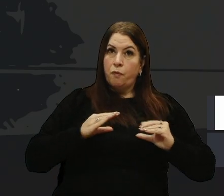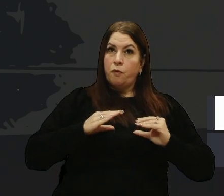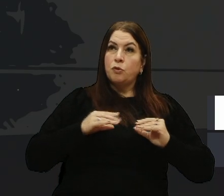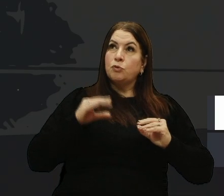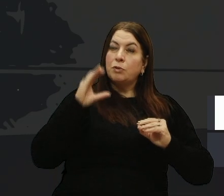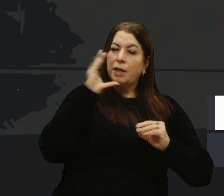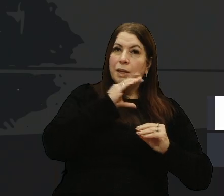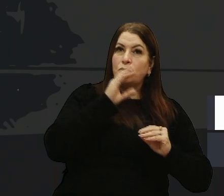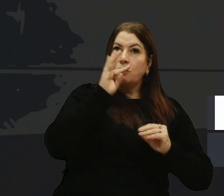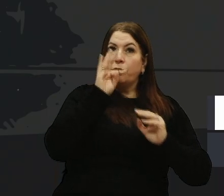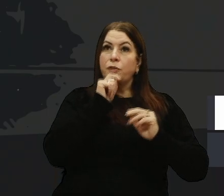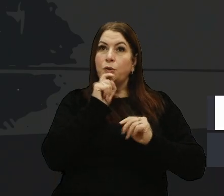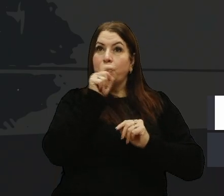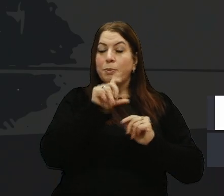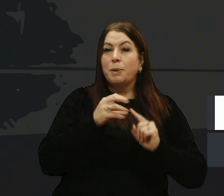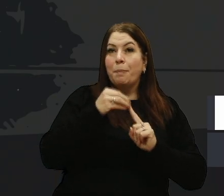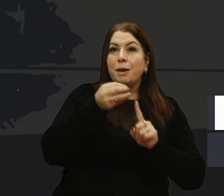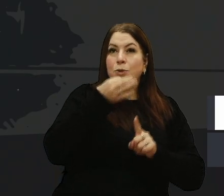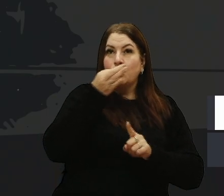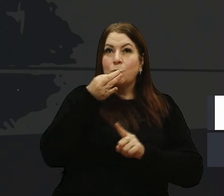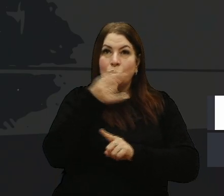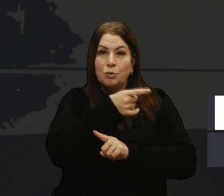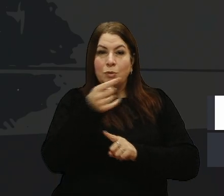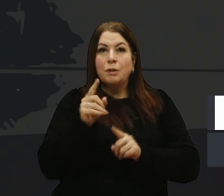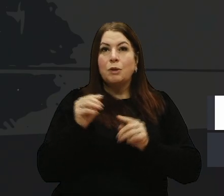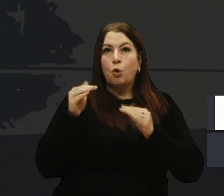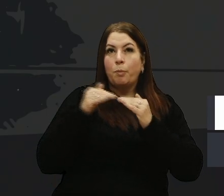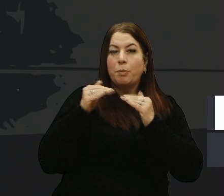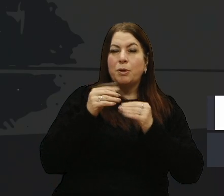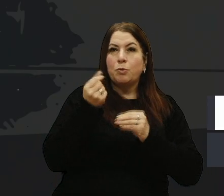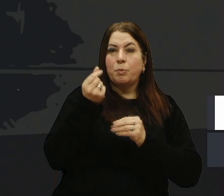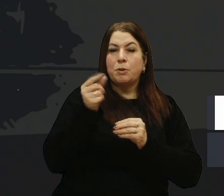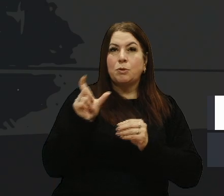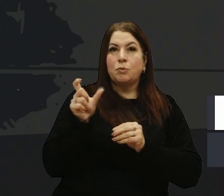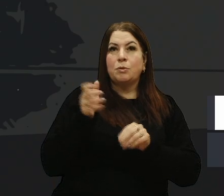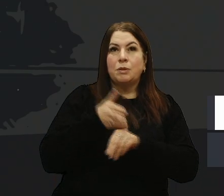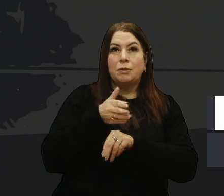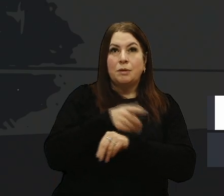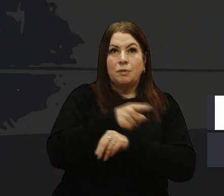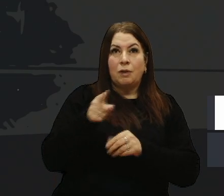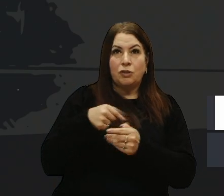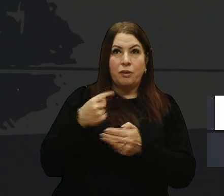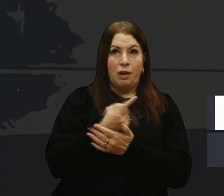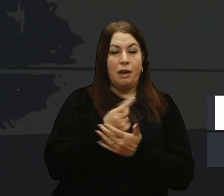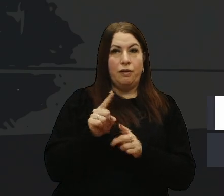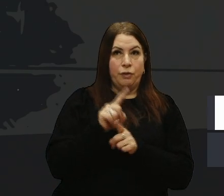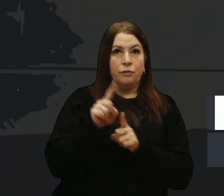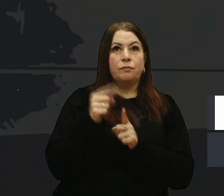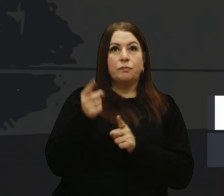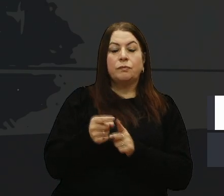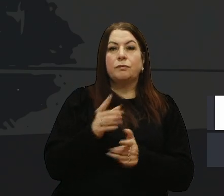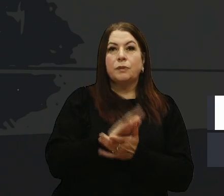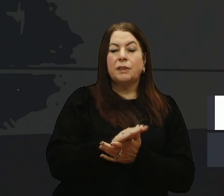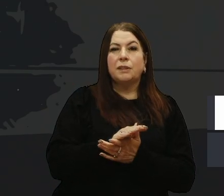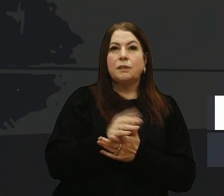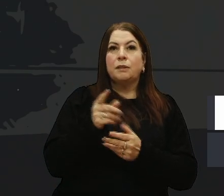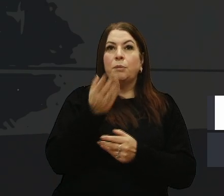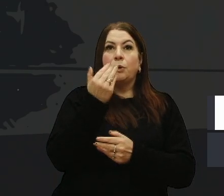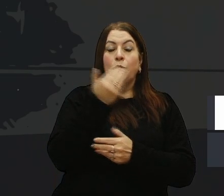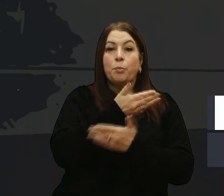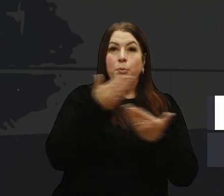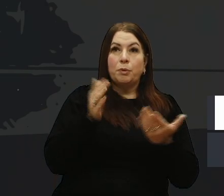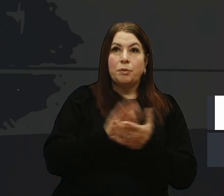dita a recomendação e as principais sugestões têm a ver com o preço do ingresso, bebedouros e preço das